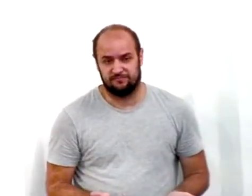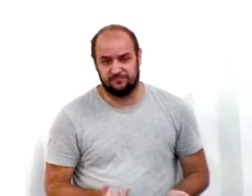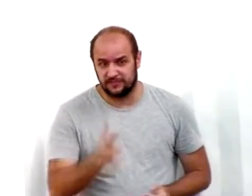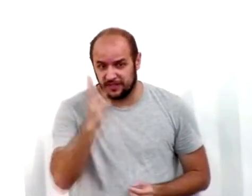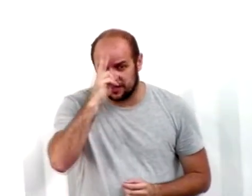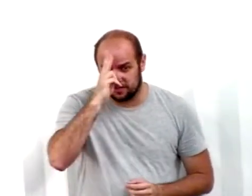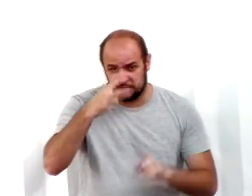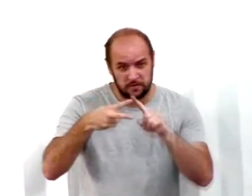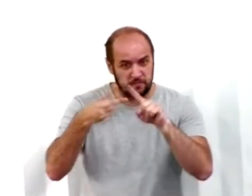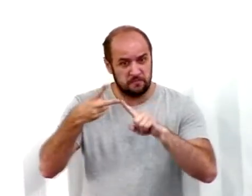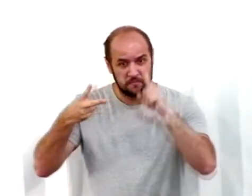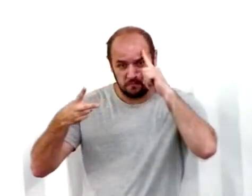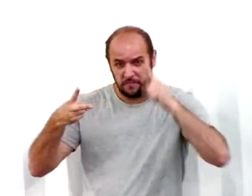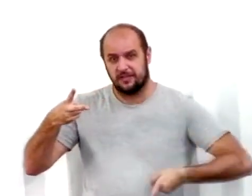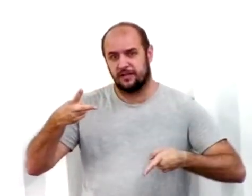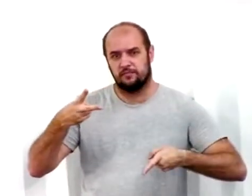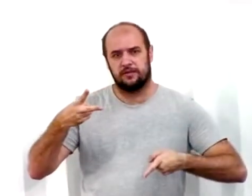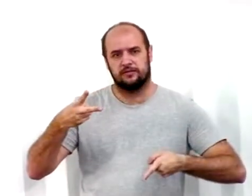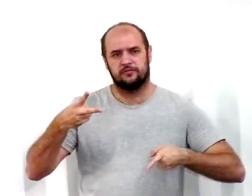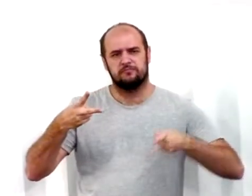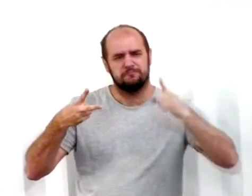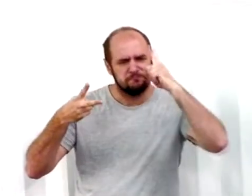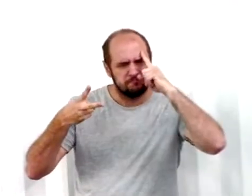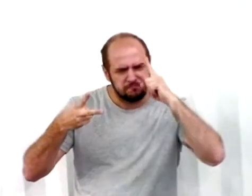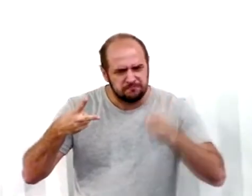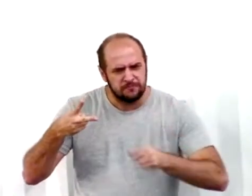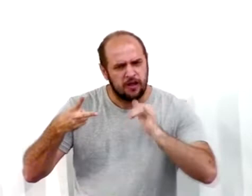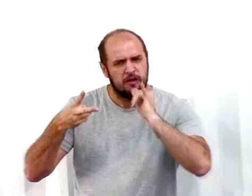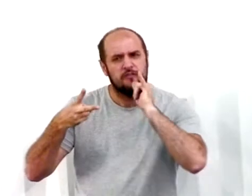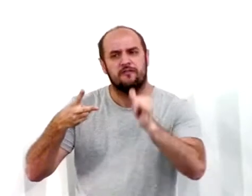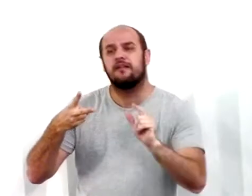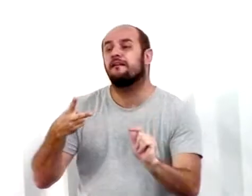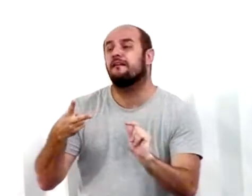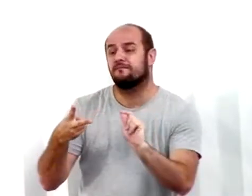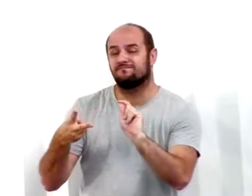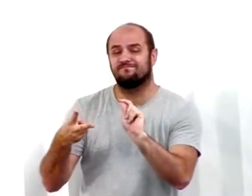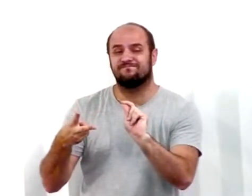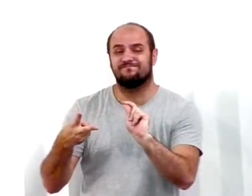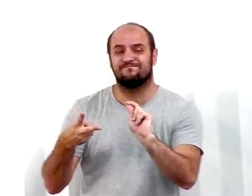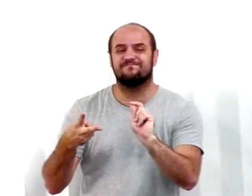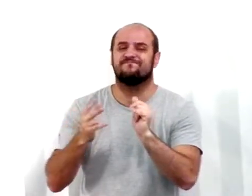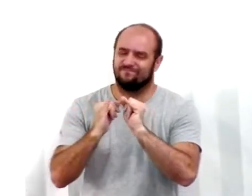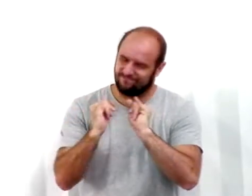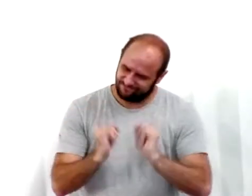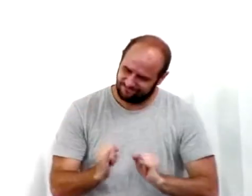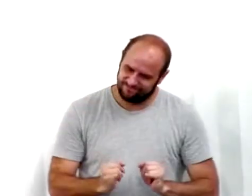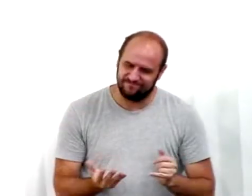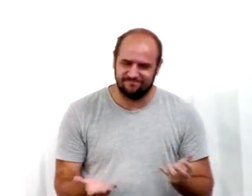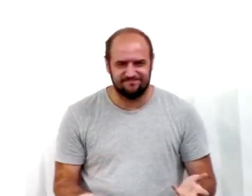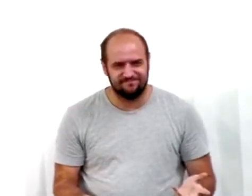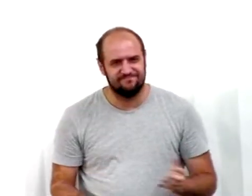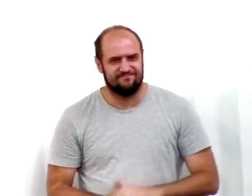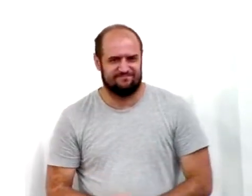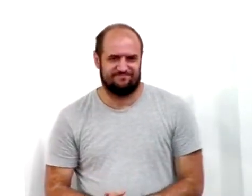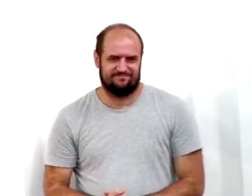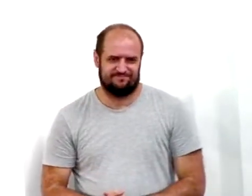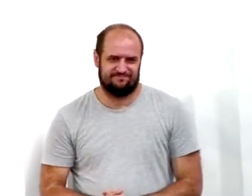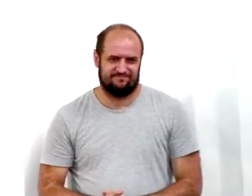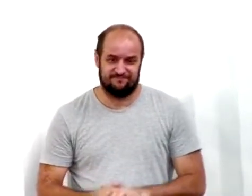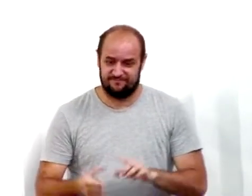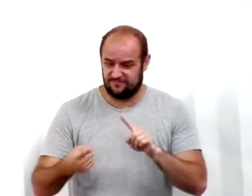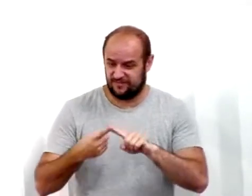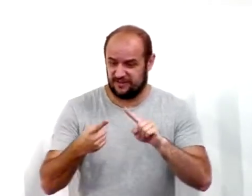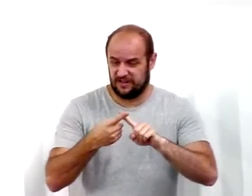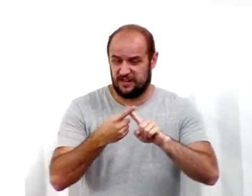primeiros mandamentos são mandamentos que falam a respeito do quê? Da idolatria. Não tenhais